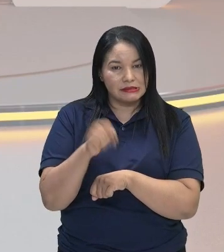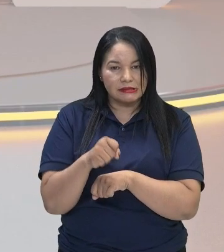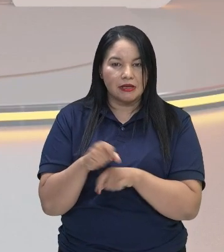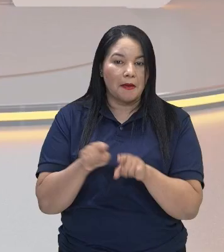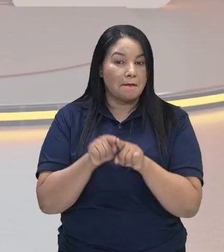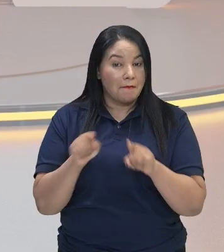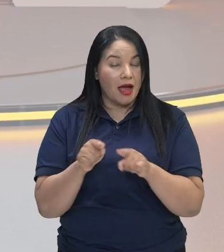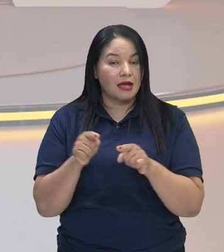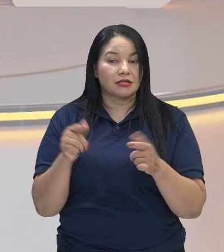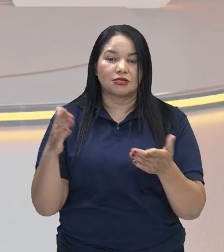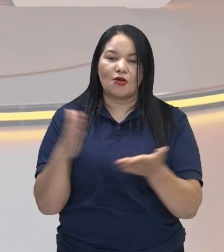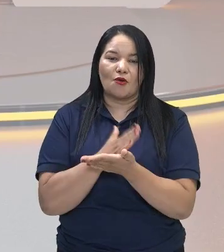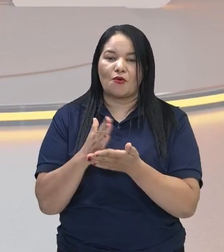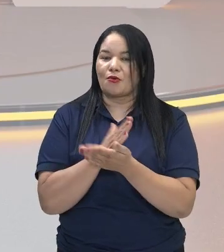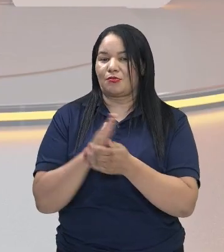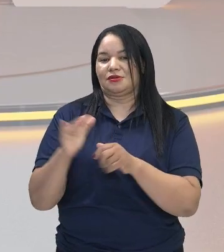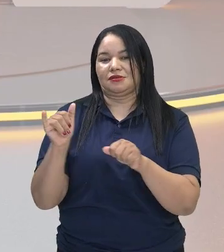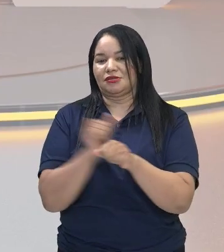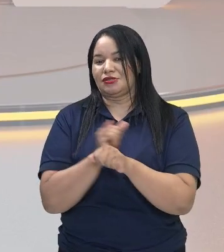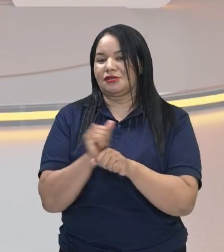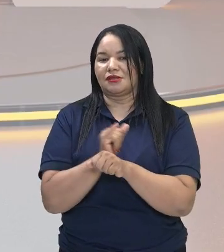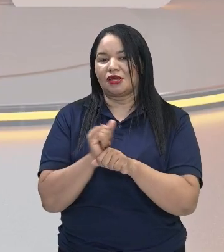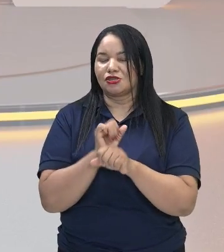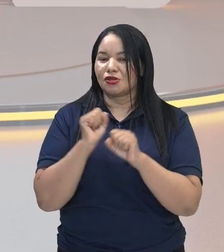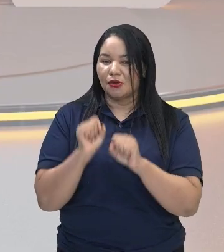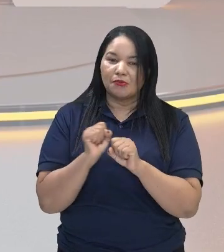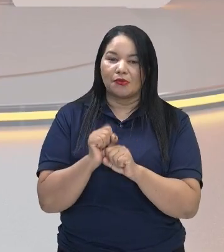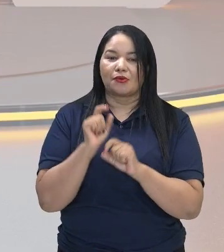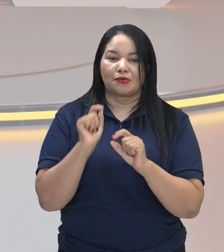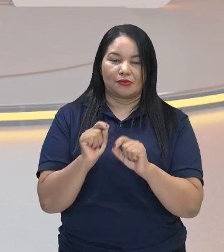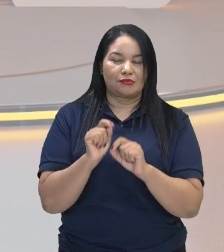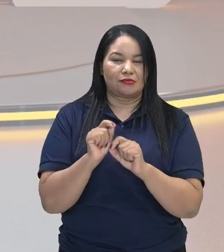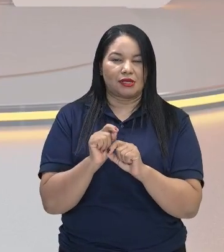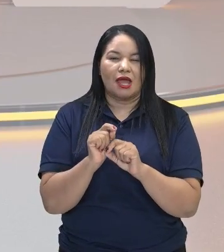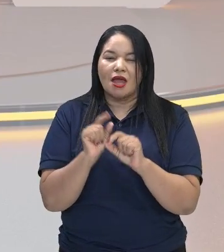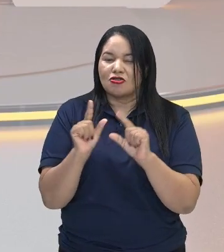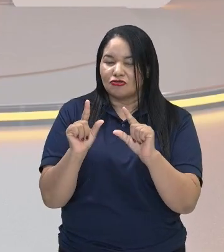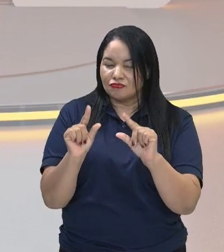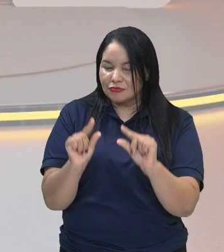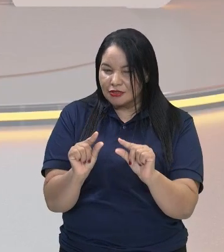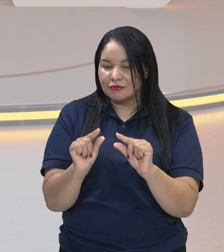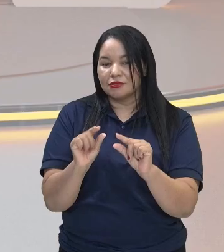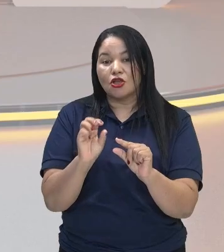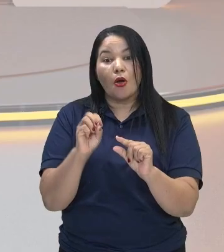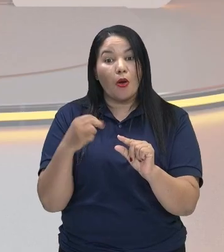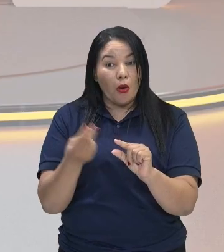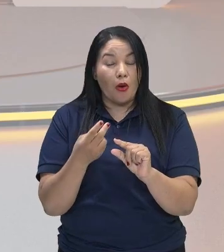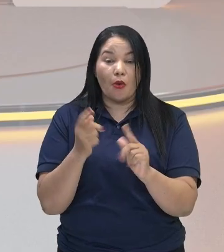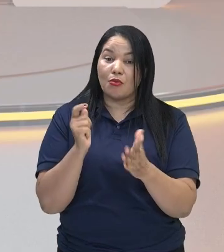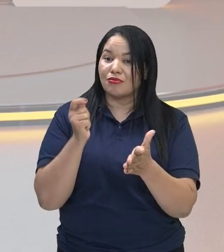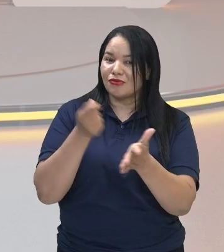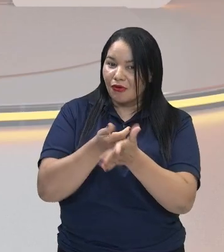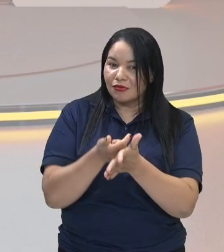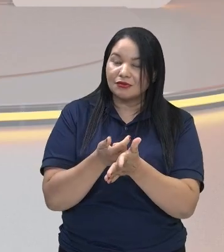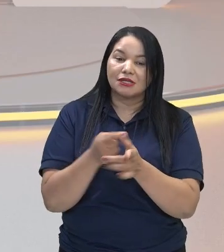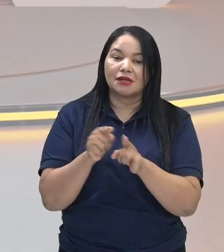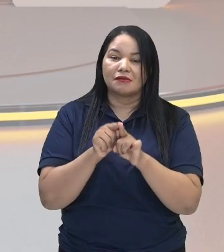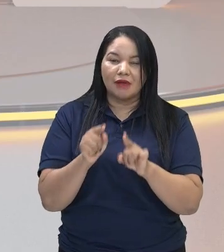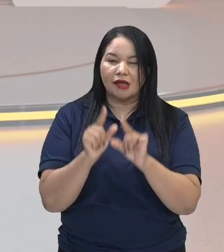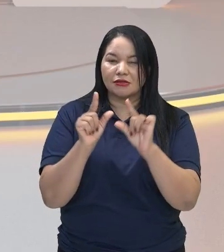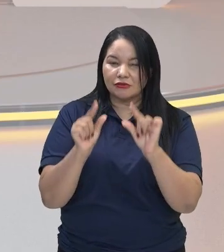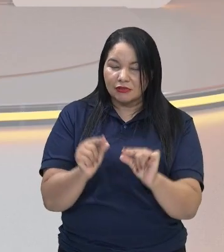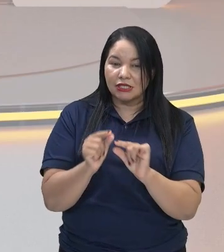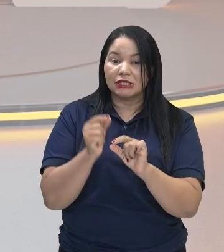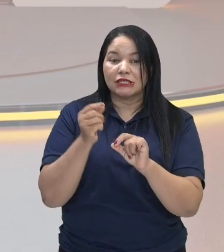buscar algumas estratégias para, digamos assim, diminuir, continuar consumindo dentro do